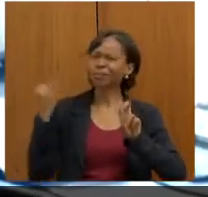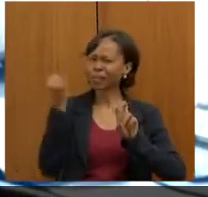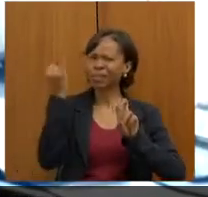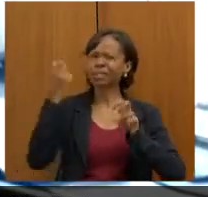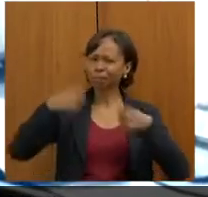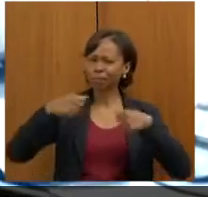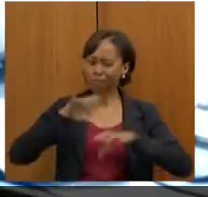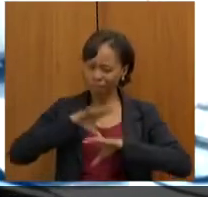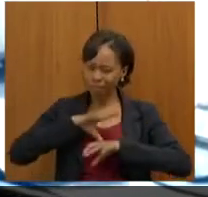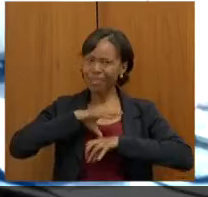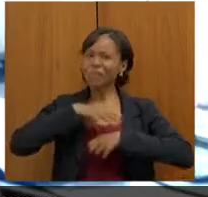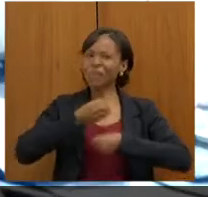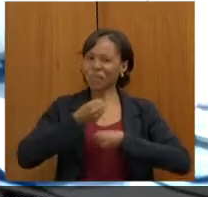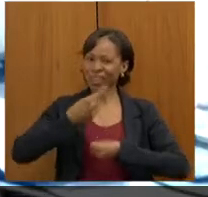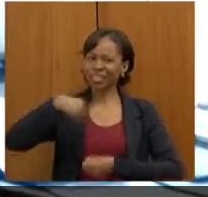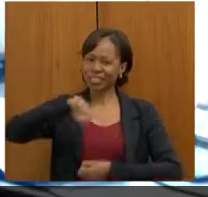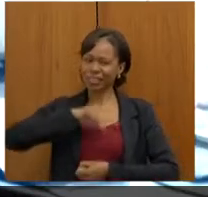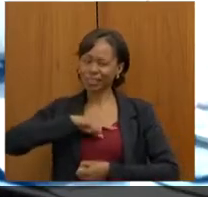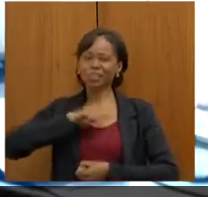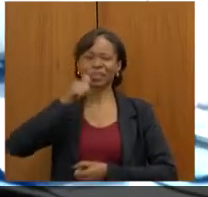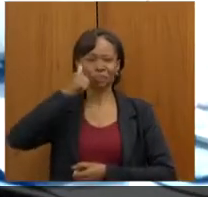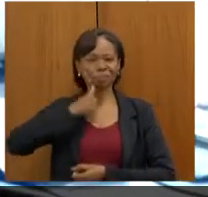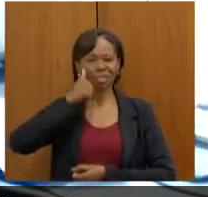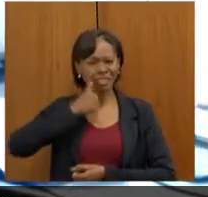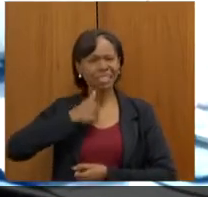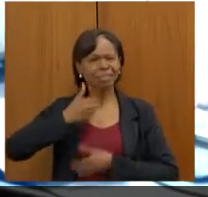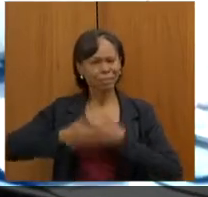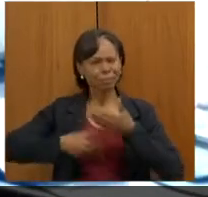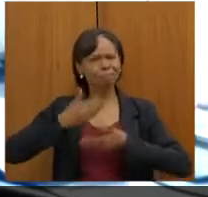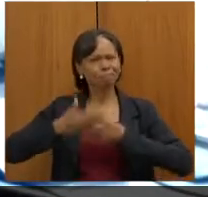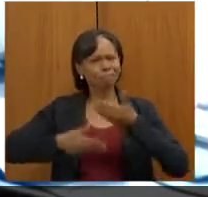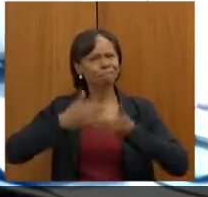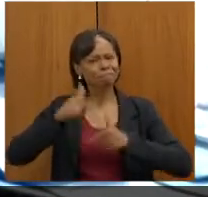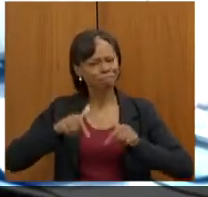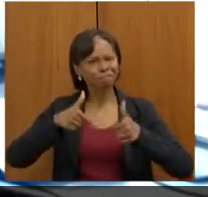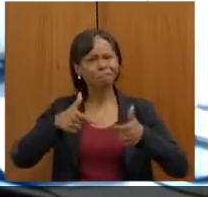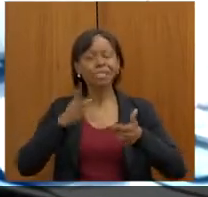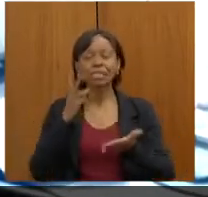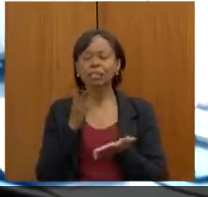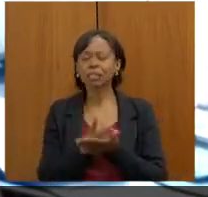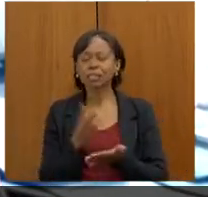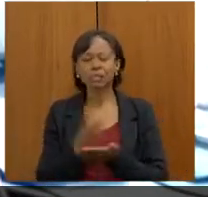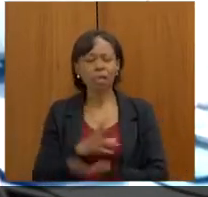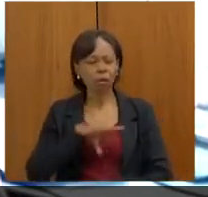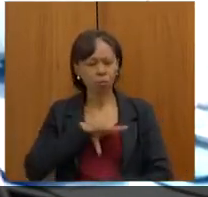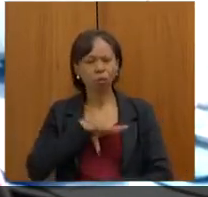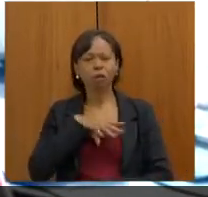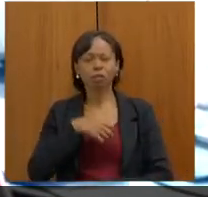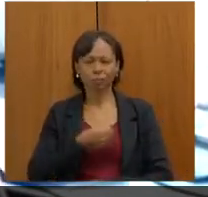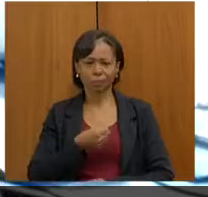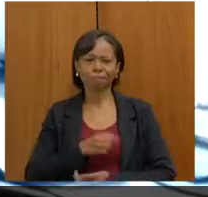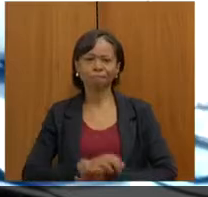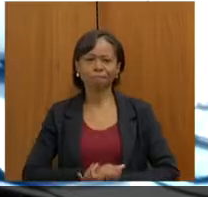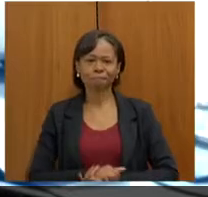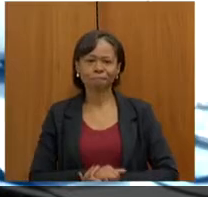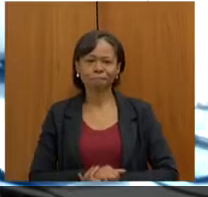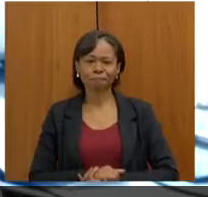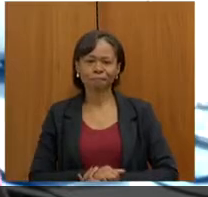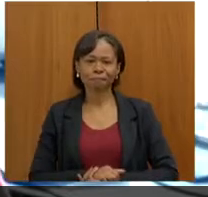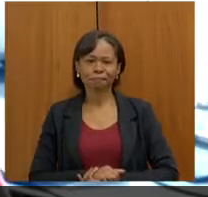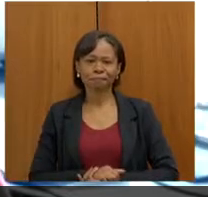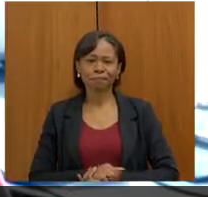coragem é o que nos movimenta não precisa estar sempre presente nas nossas ações né eu